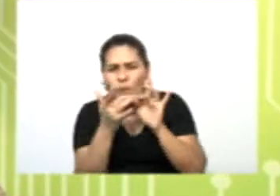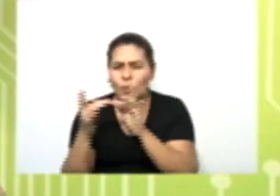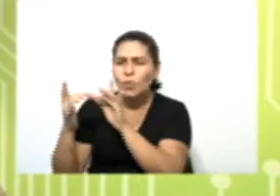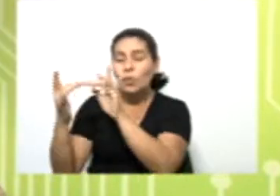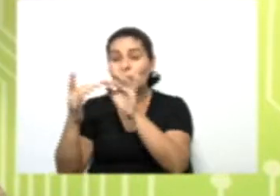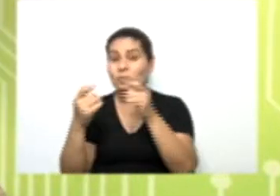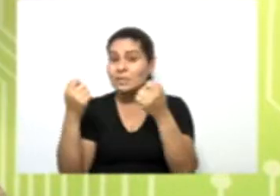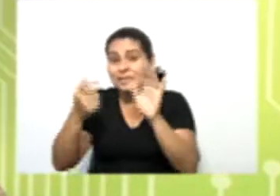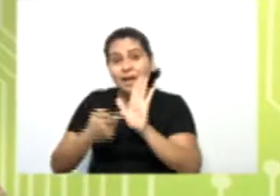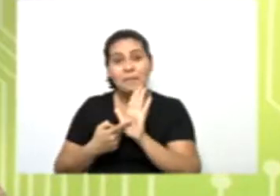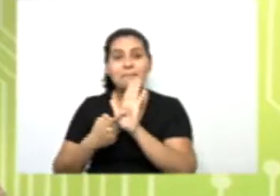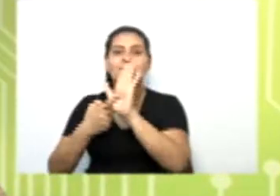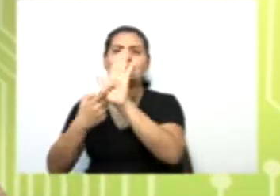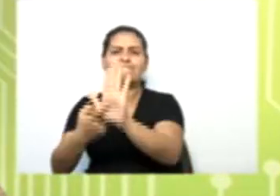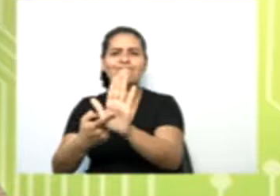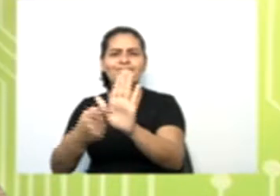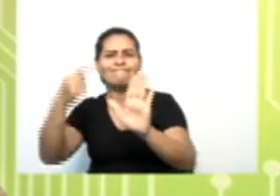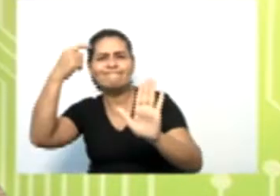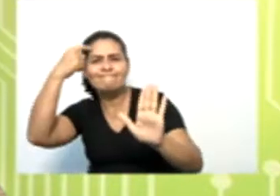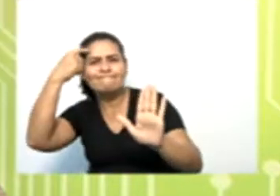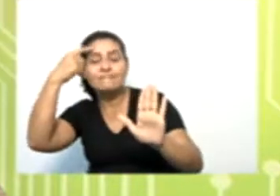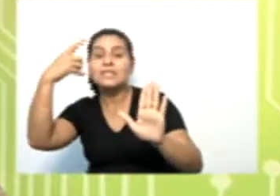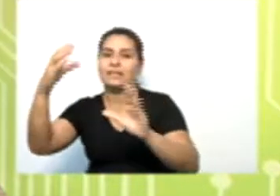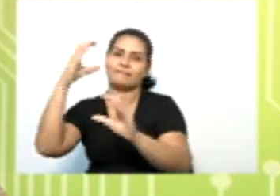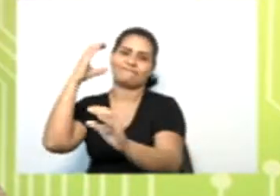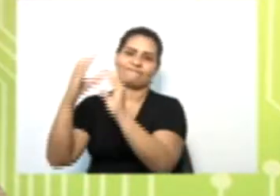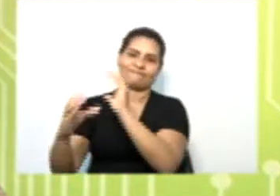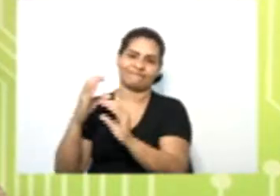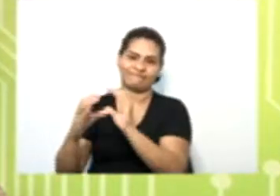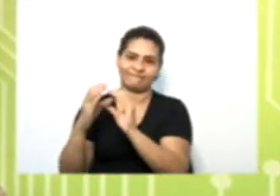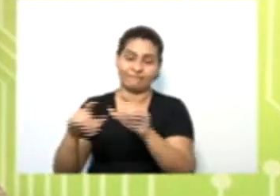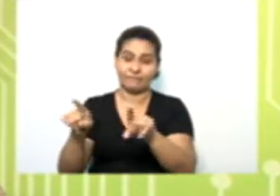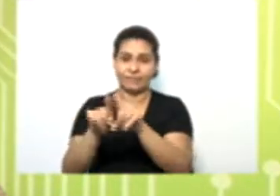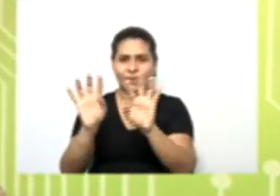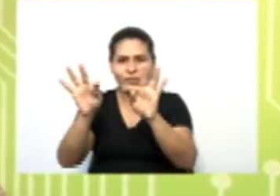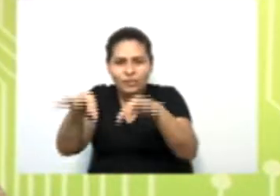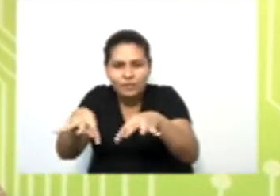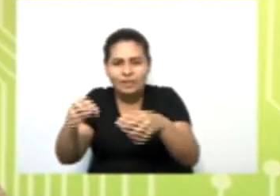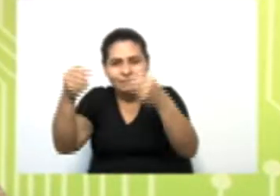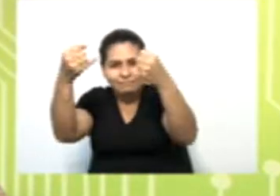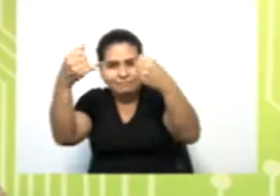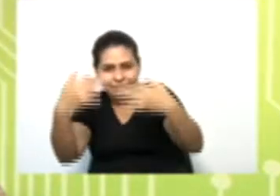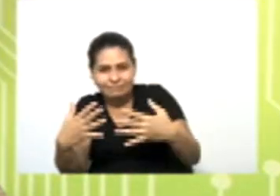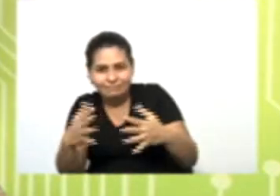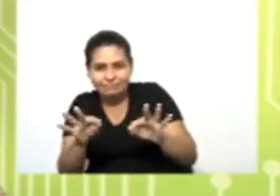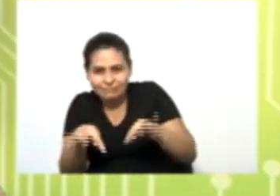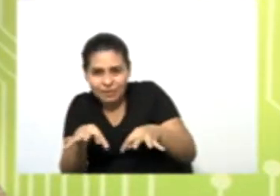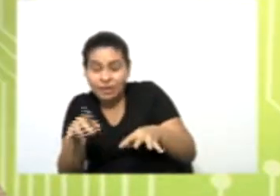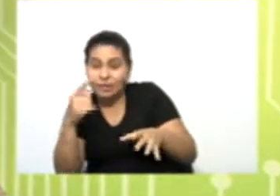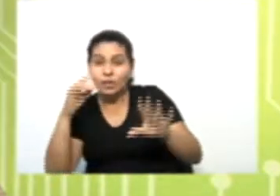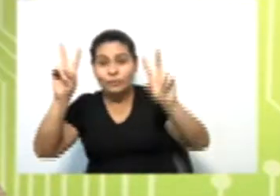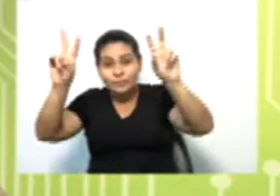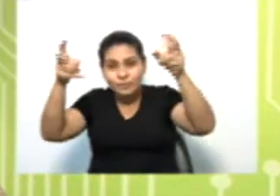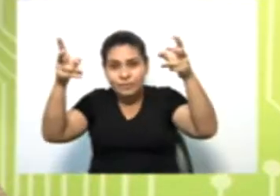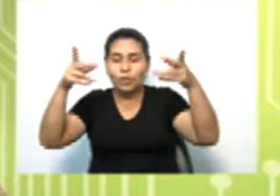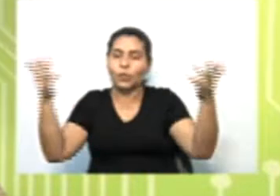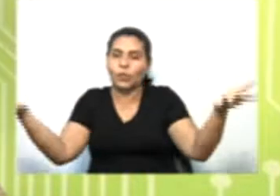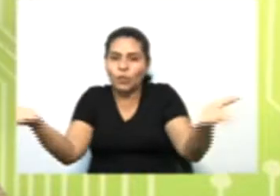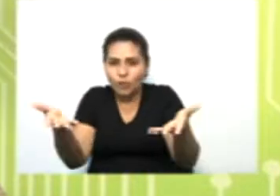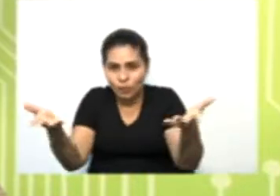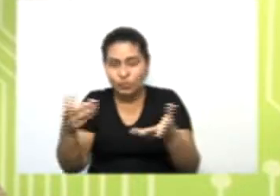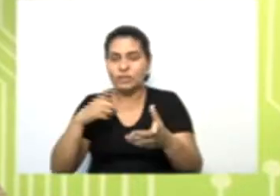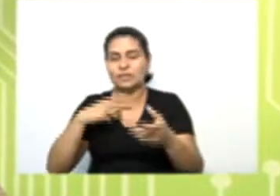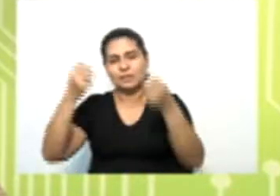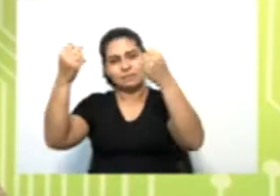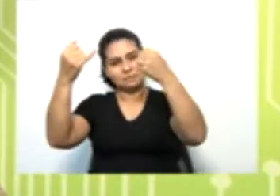saber expor as suas ideias, se comunicar. Vamos ver também no final, quase no finalzinho da nossa aula, que é um dos temas de hoje, vamos